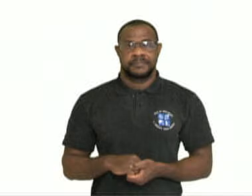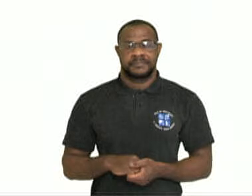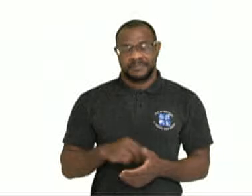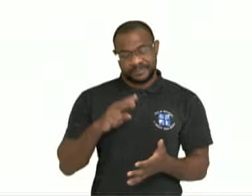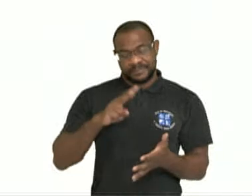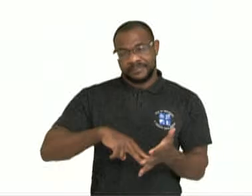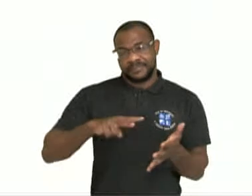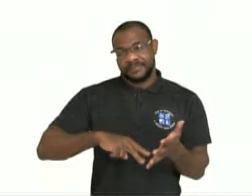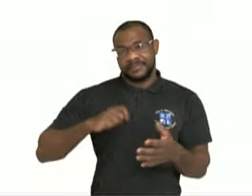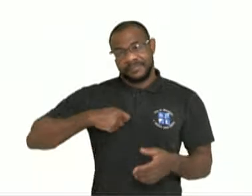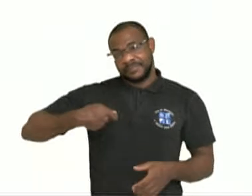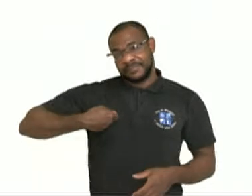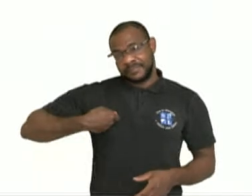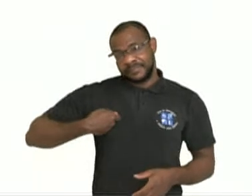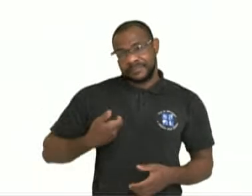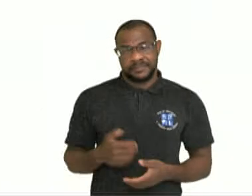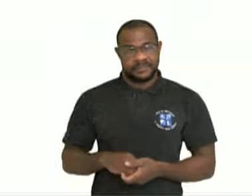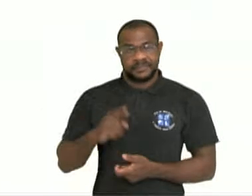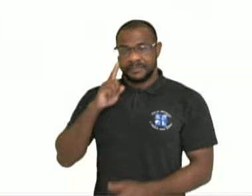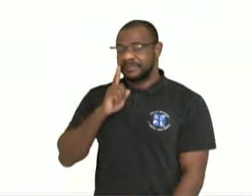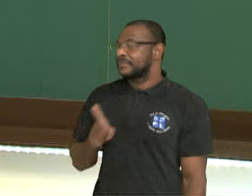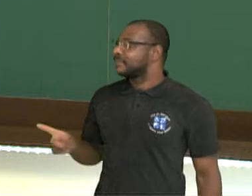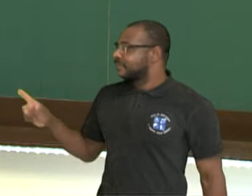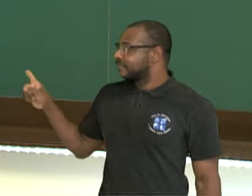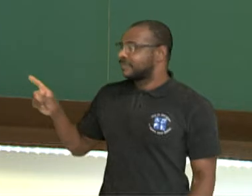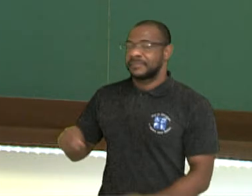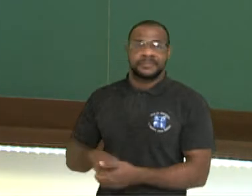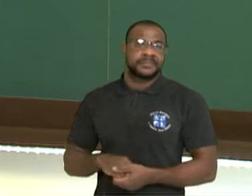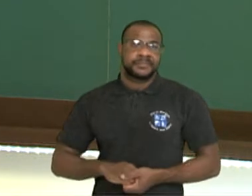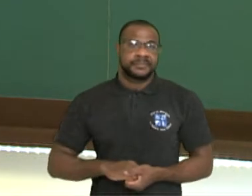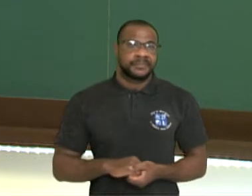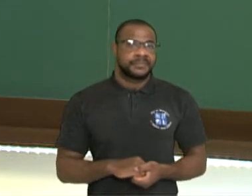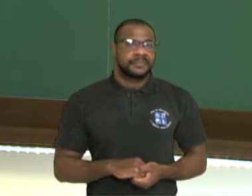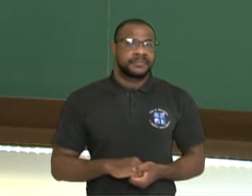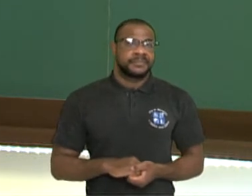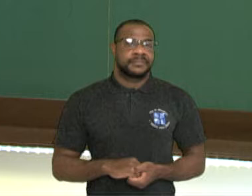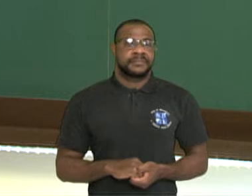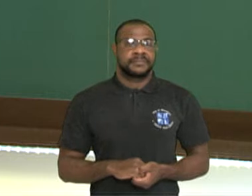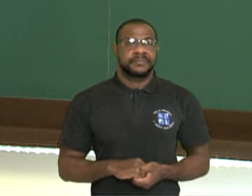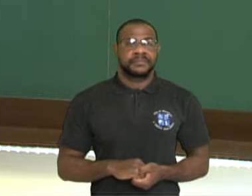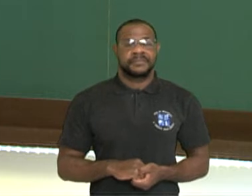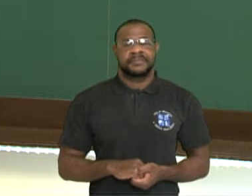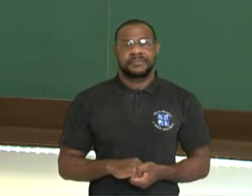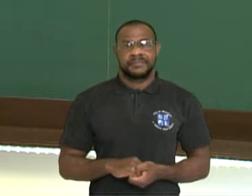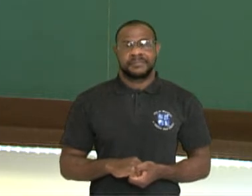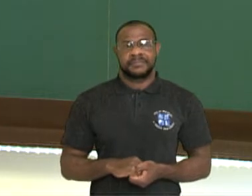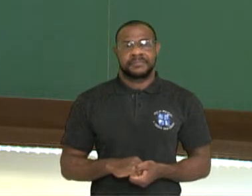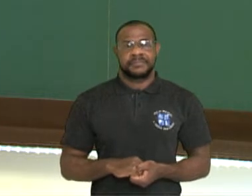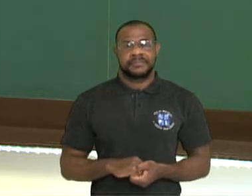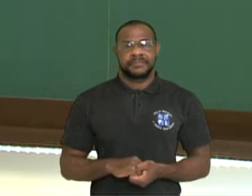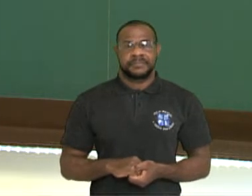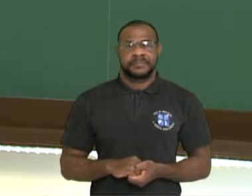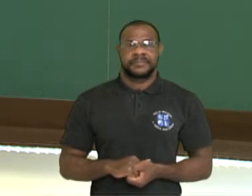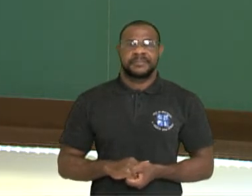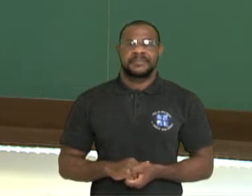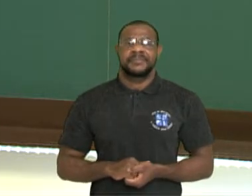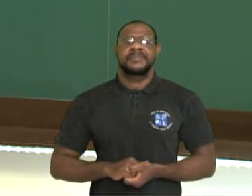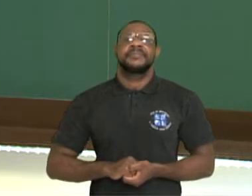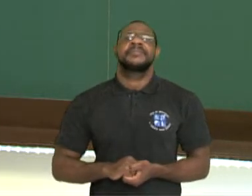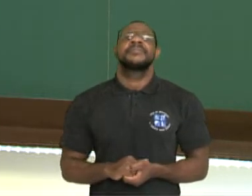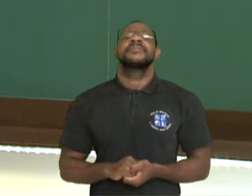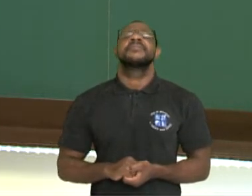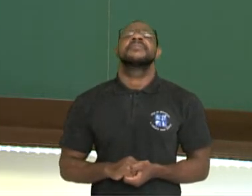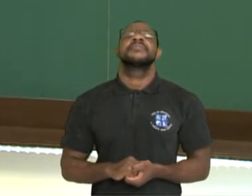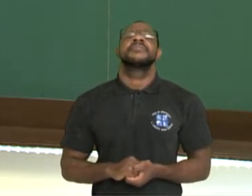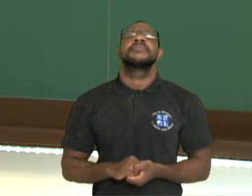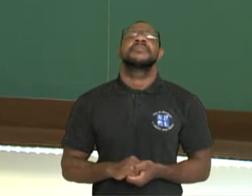y, la e e ni. São nexos que podem unir duas palavras, elas servem para fazer